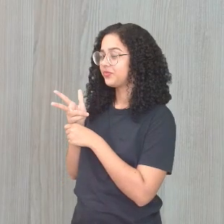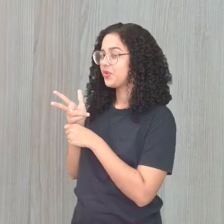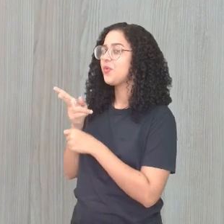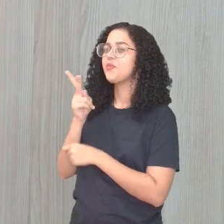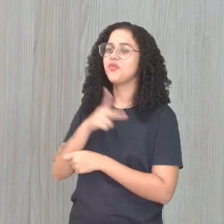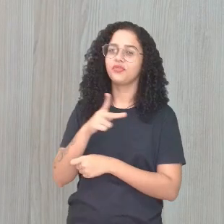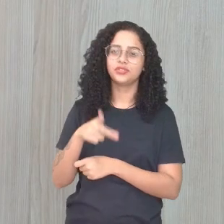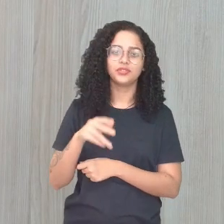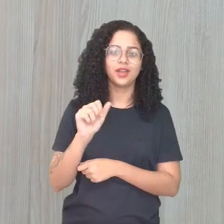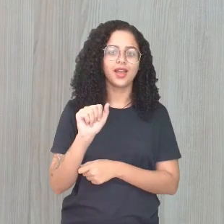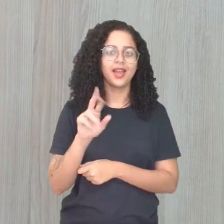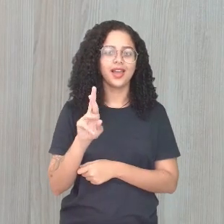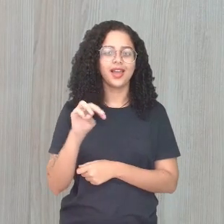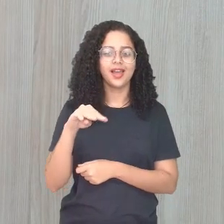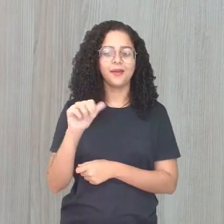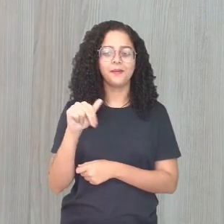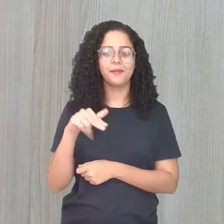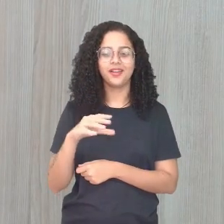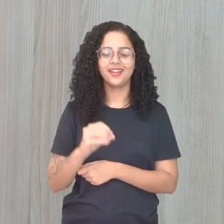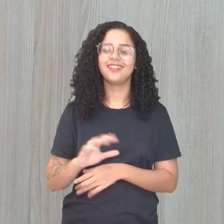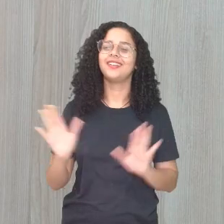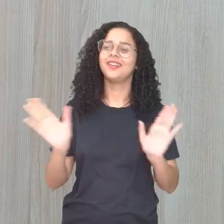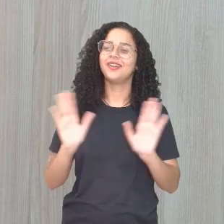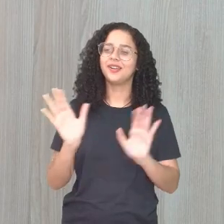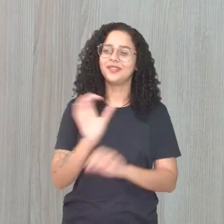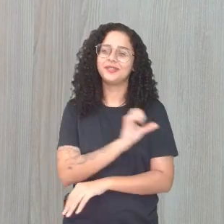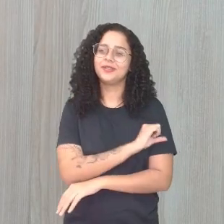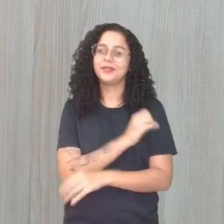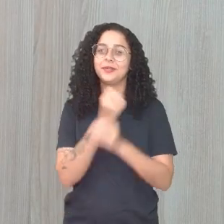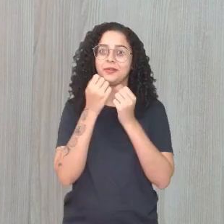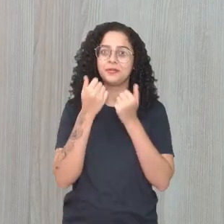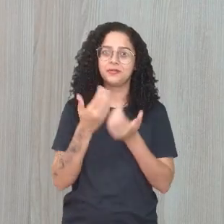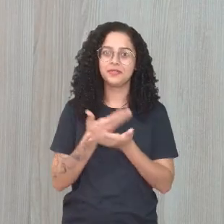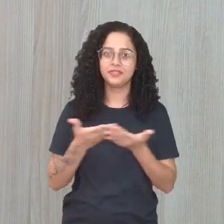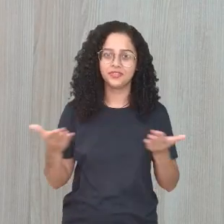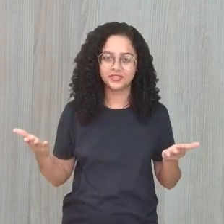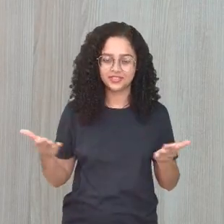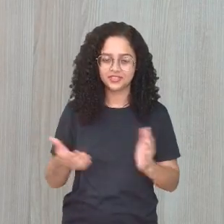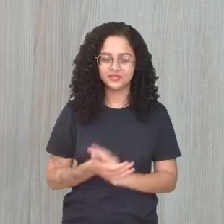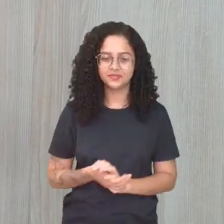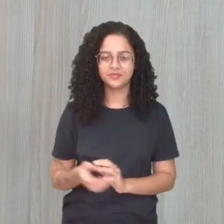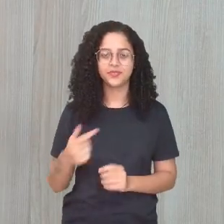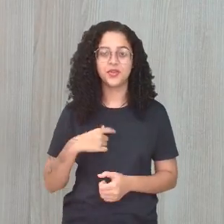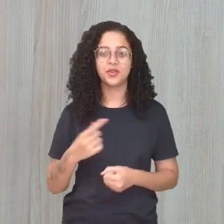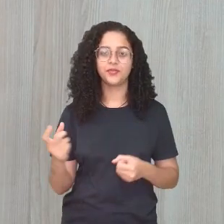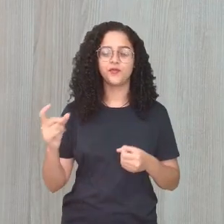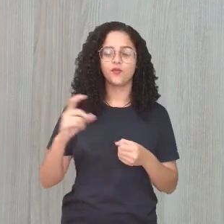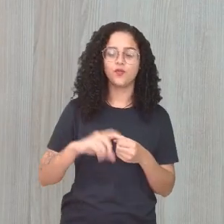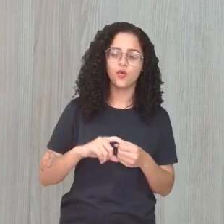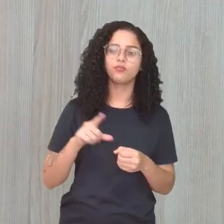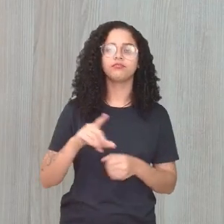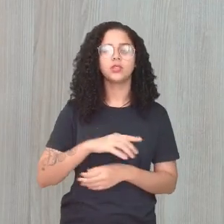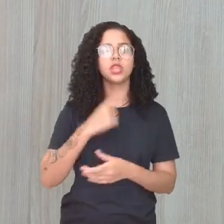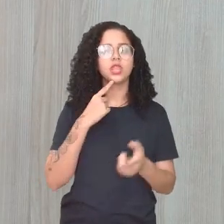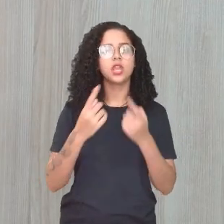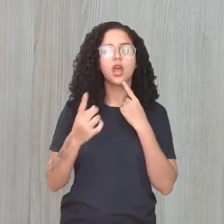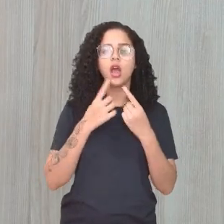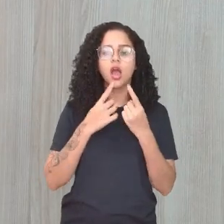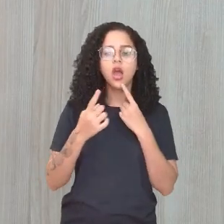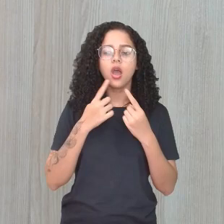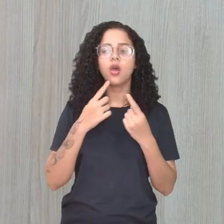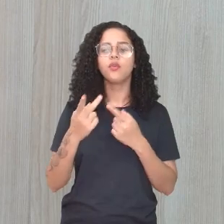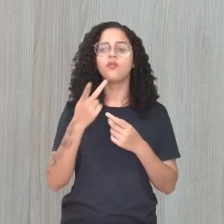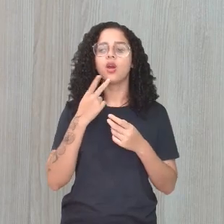professor Armando. E aí, 9º ano, tudo bem com vocês? Estou aqui de volta, né? Nesse diálogo, trazer